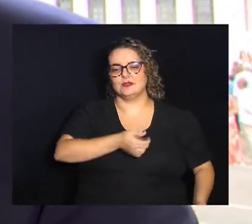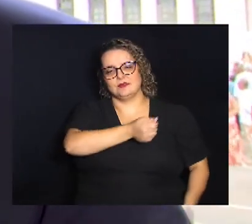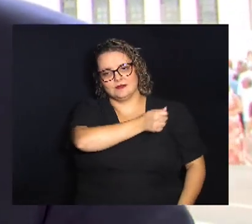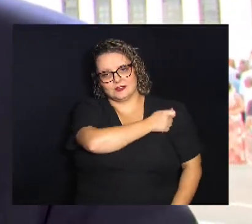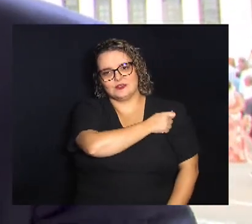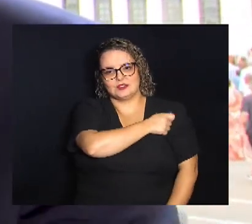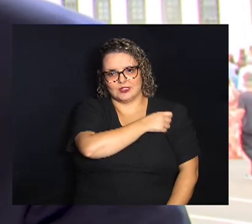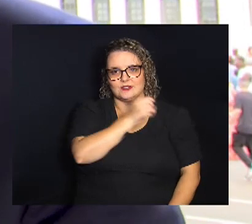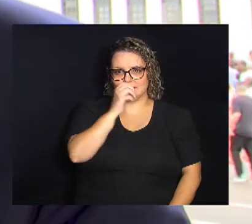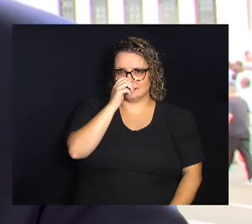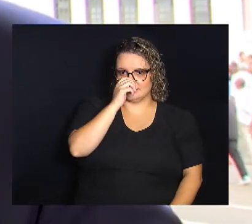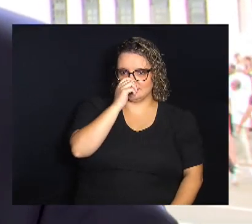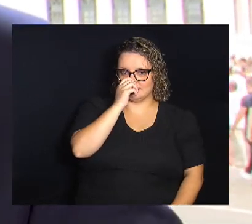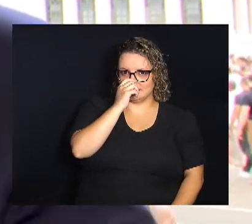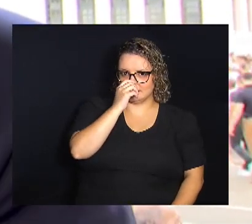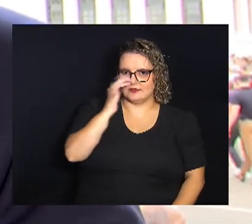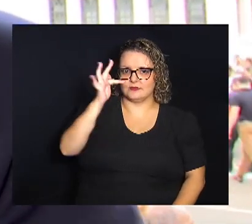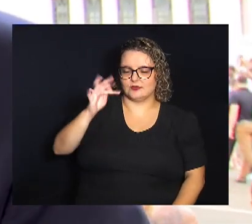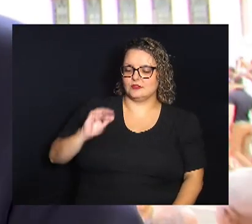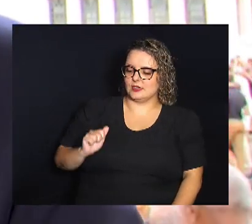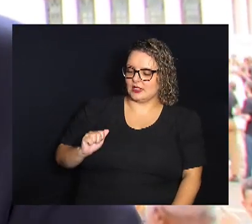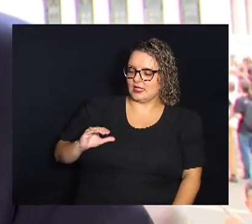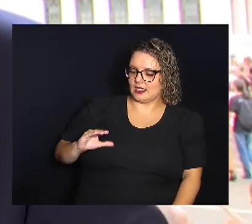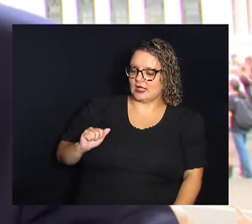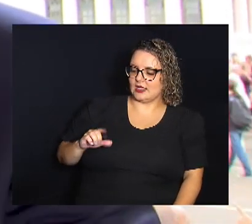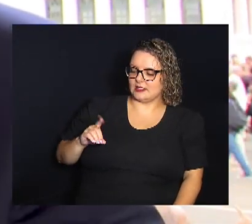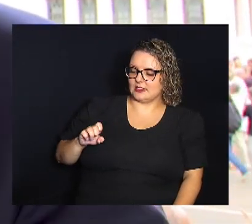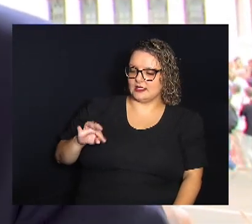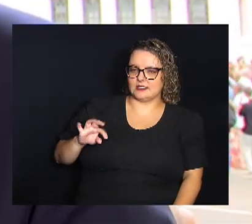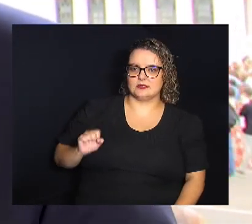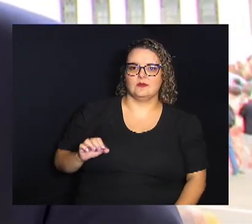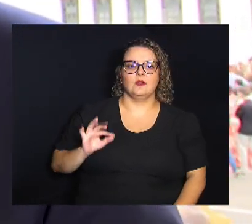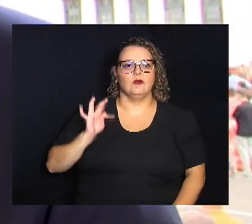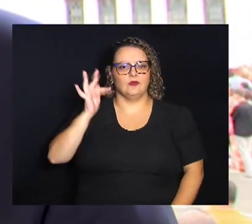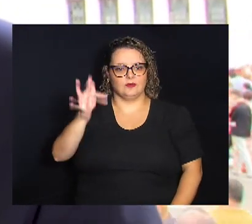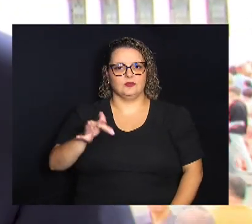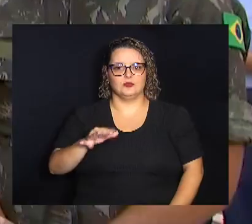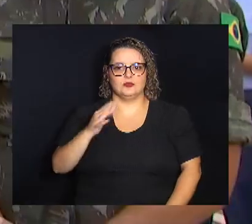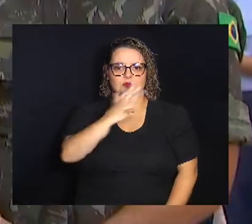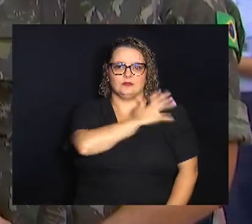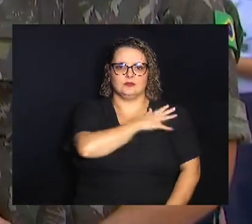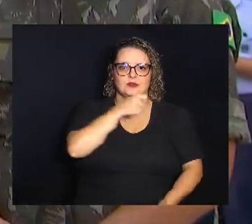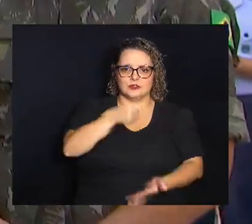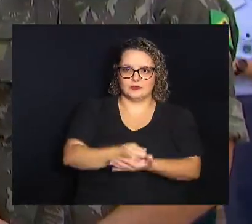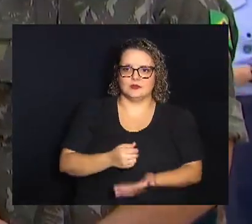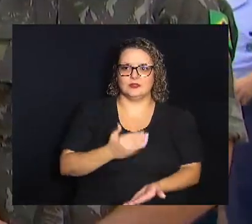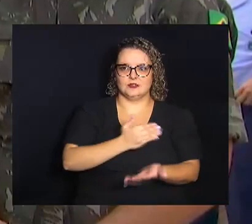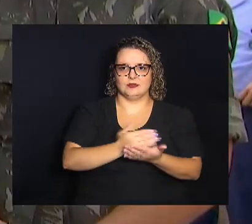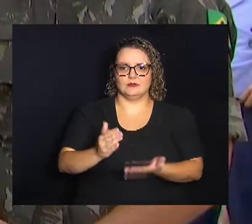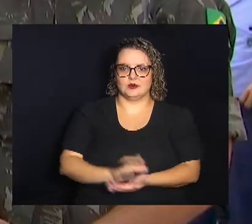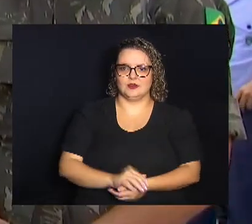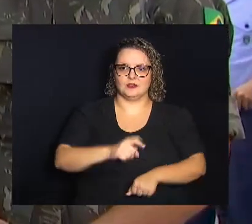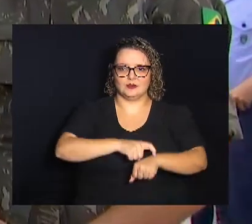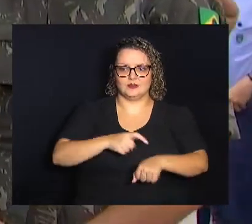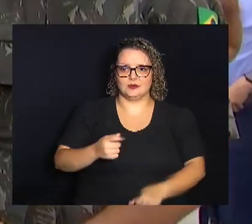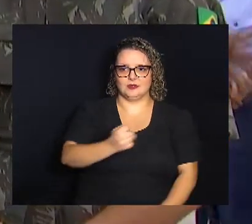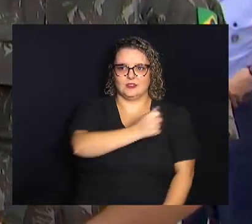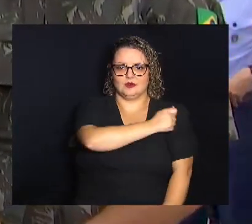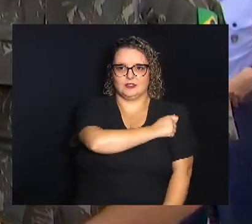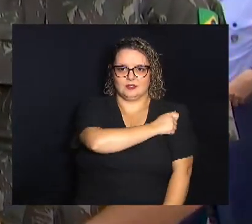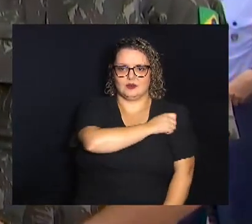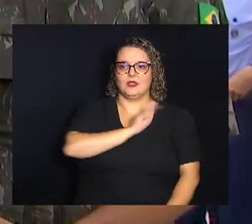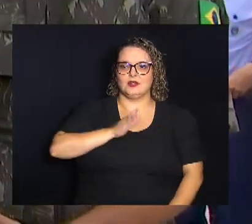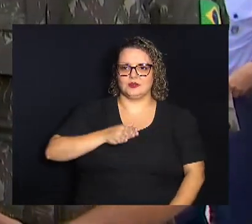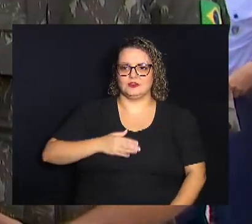novos futuros cadetes, com os nossos futuros oficiais, uma trajetória que a hora se começa. Neste momento, os alunos, já com